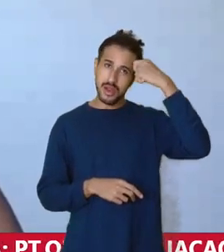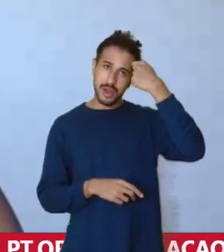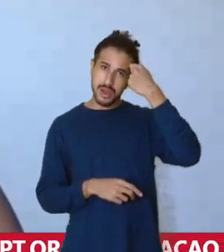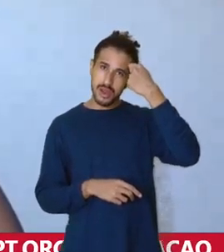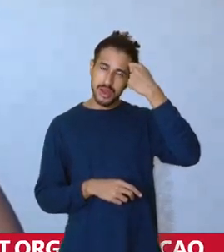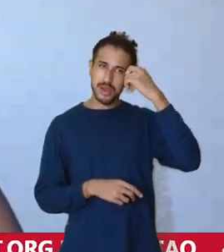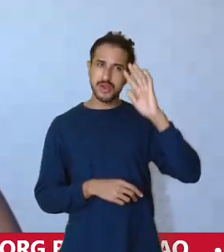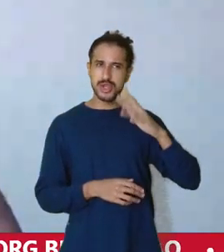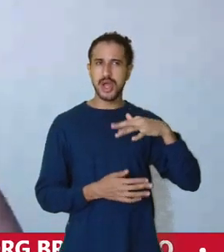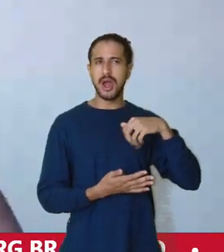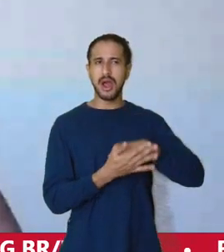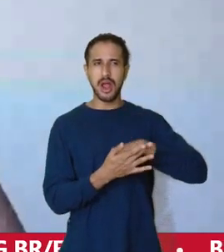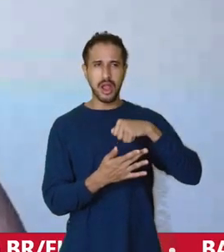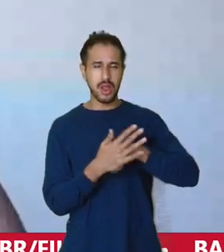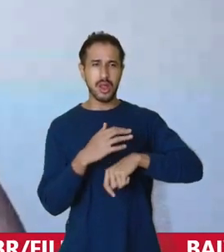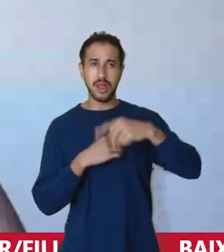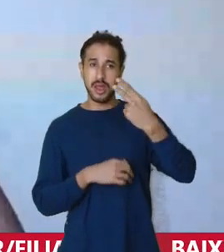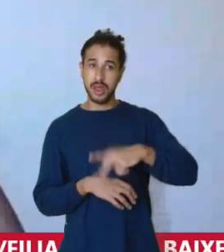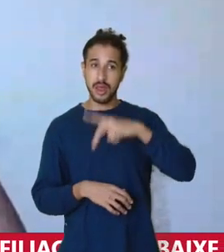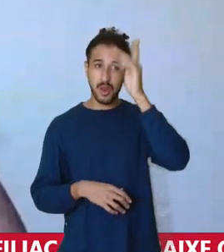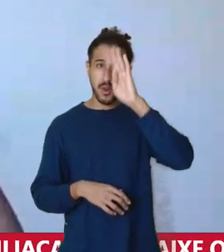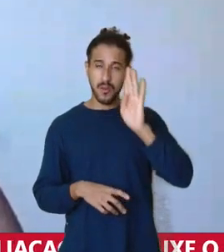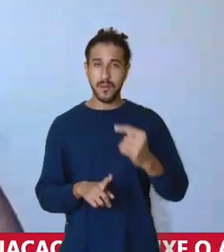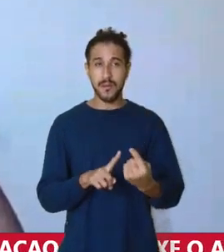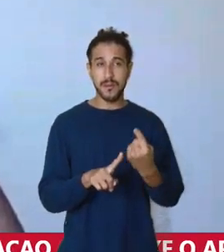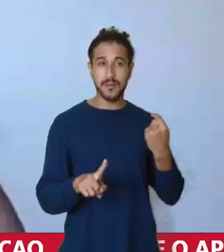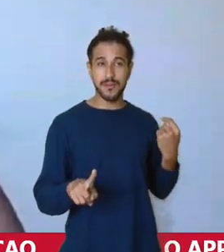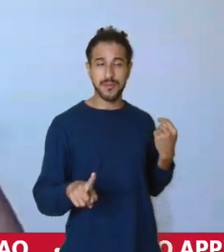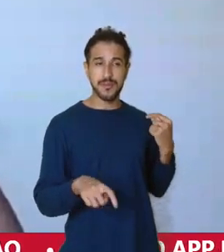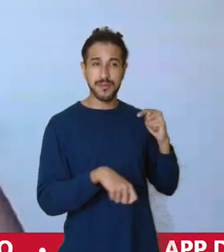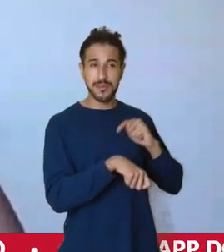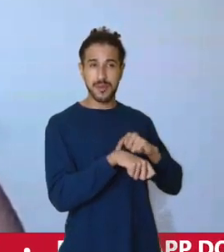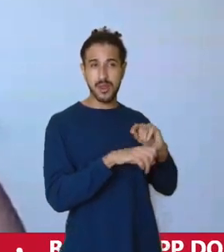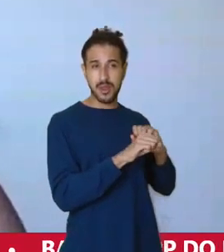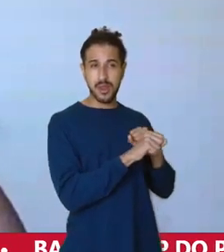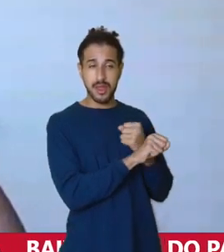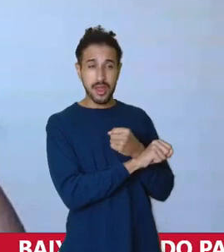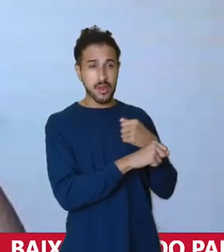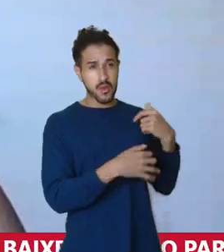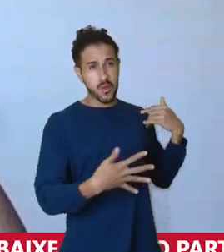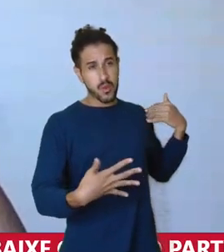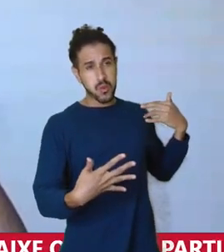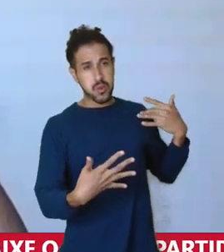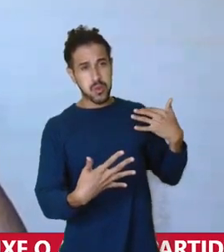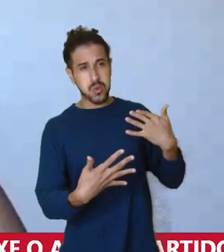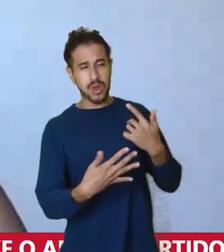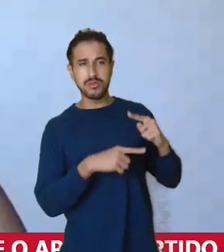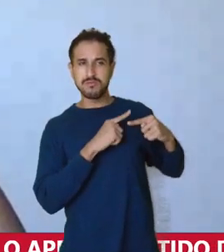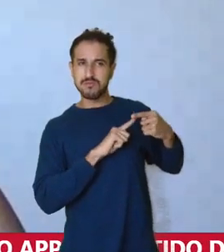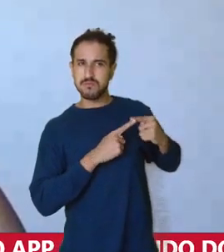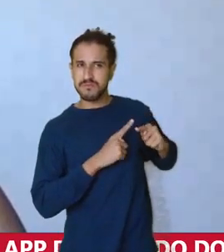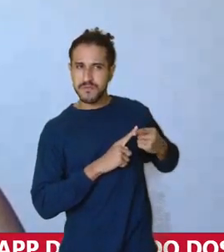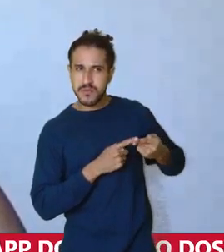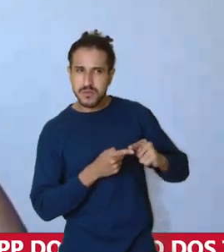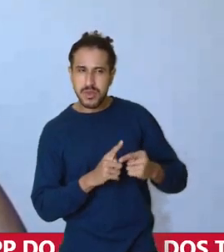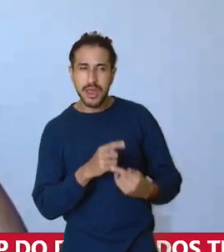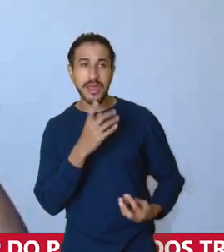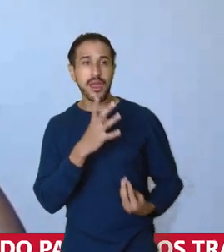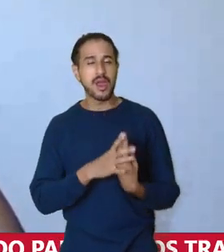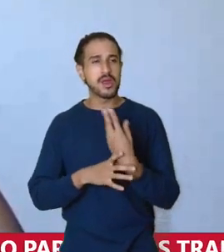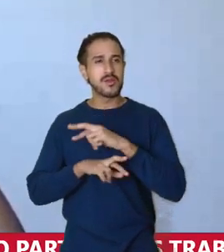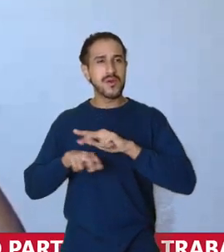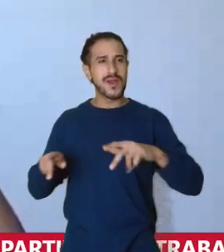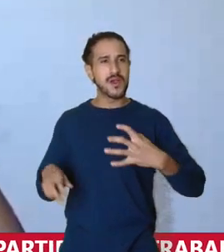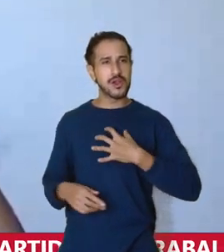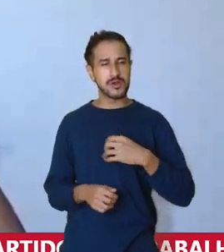na resistência no Brasil desde o período da escravidão e que vem, então, se articulando e gerando formas